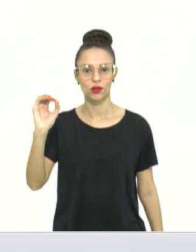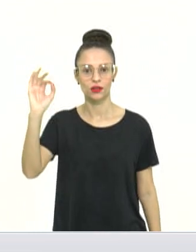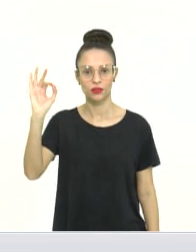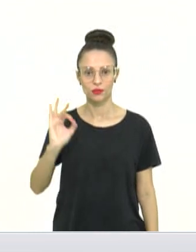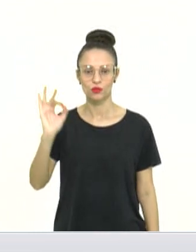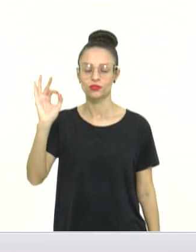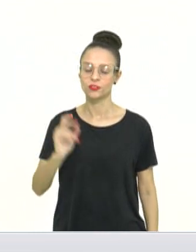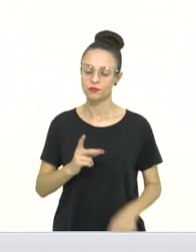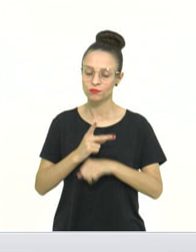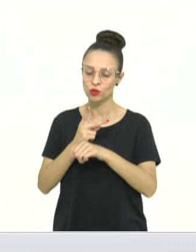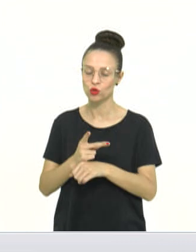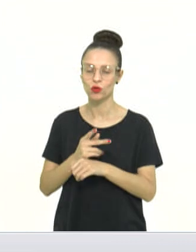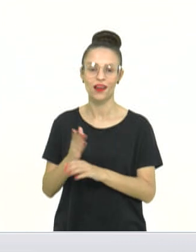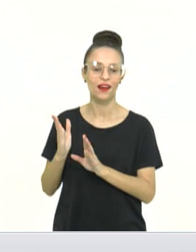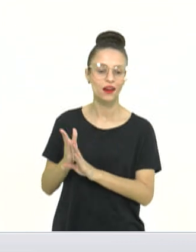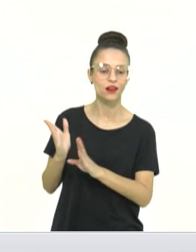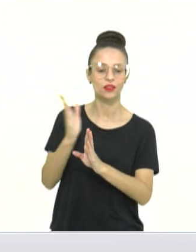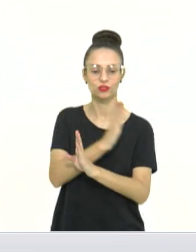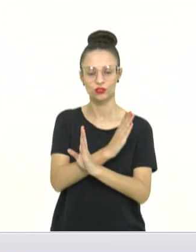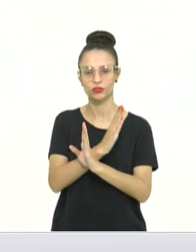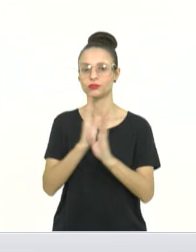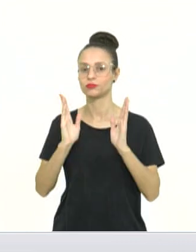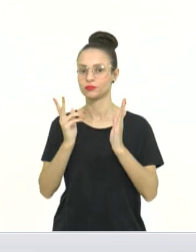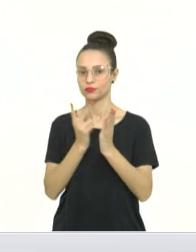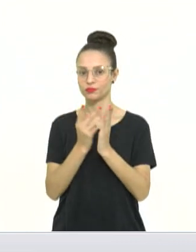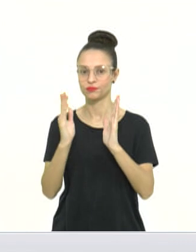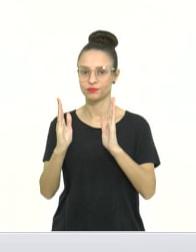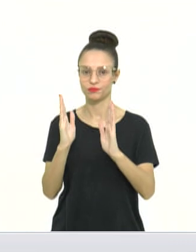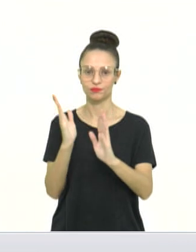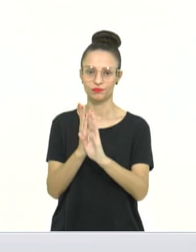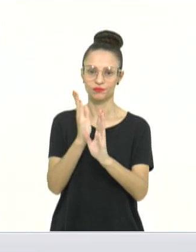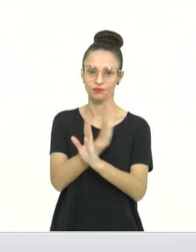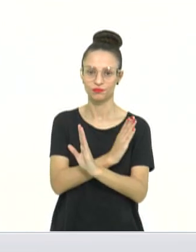da procura anterior a esse período.